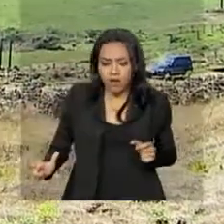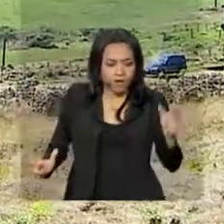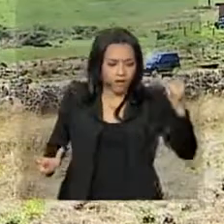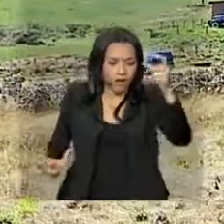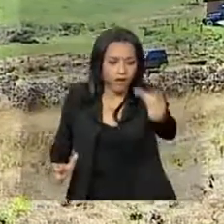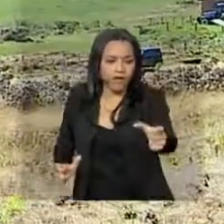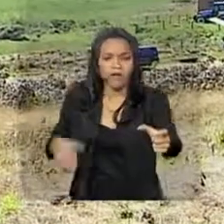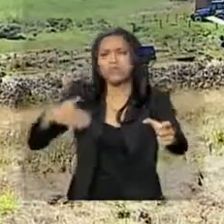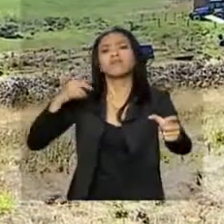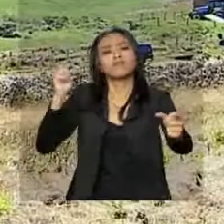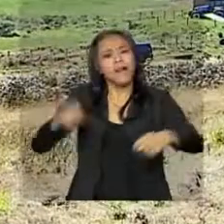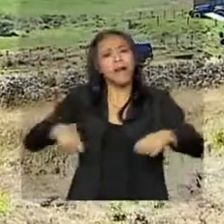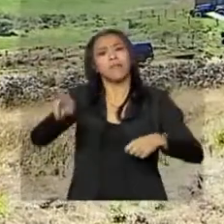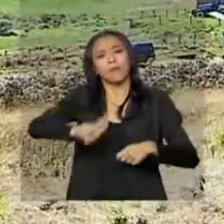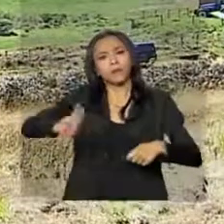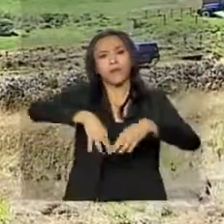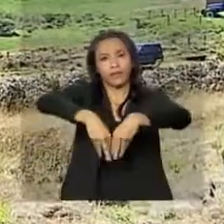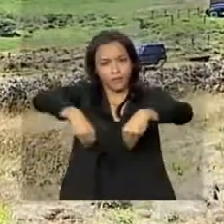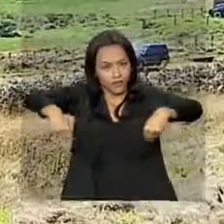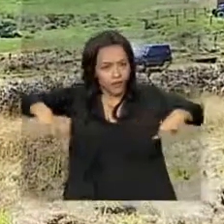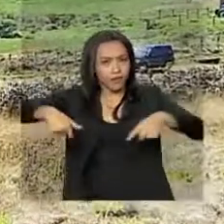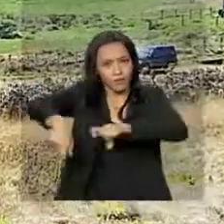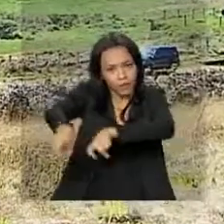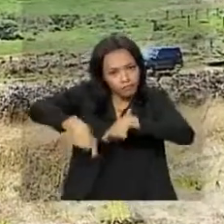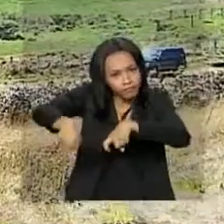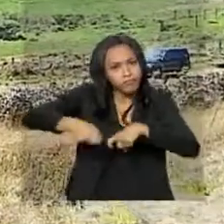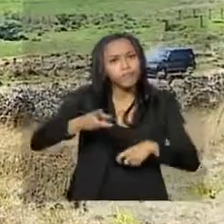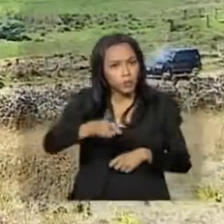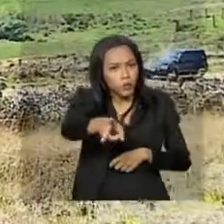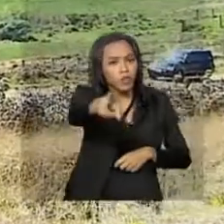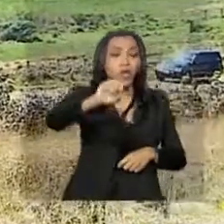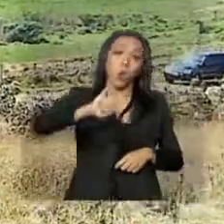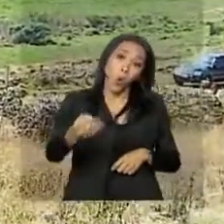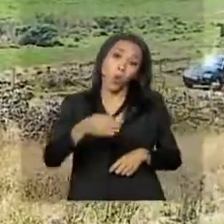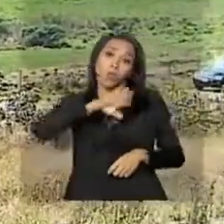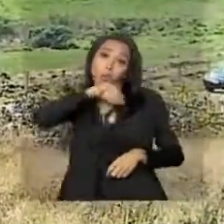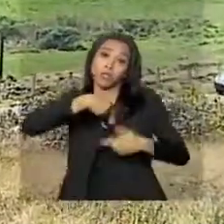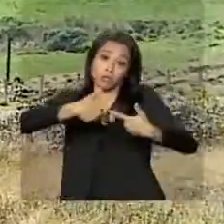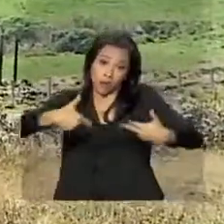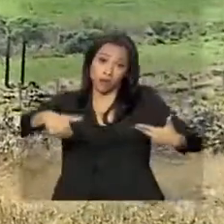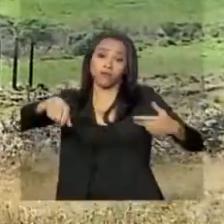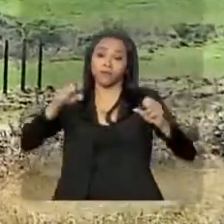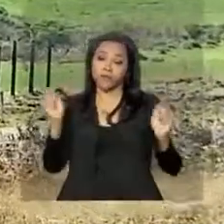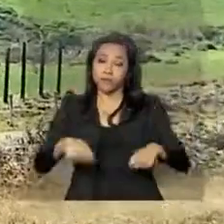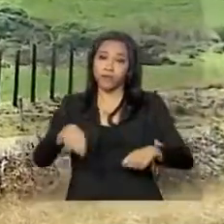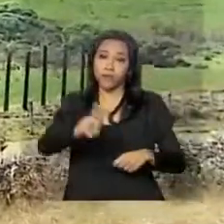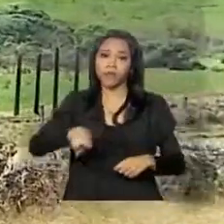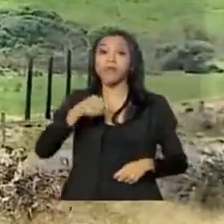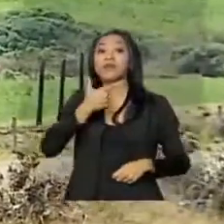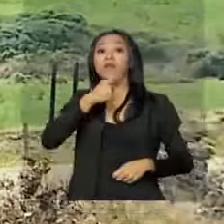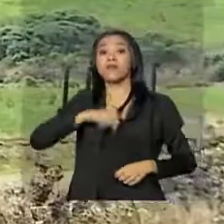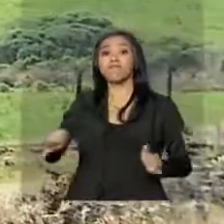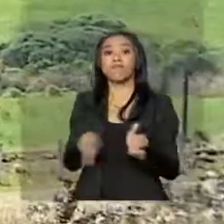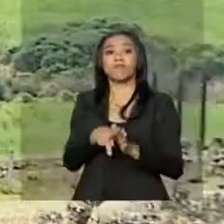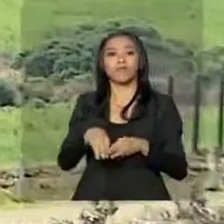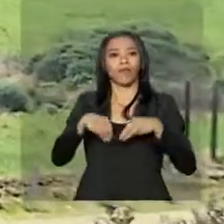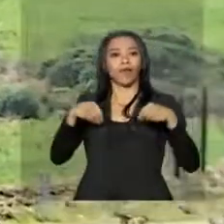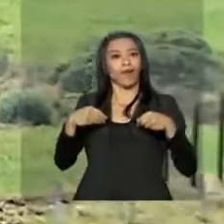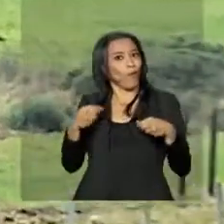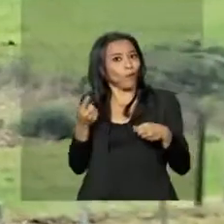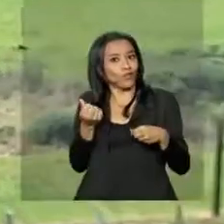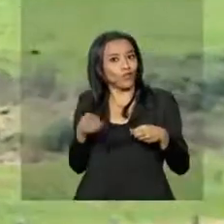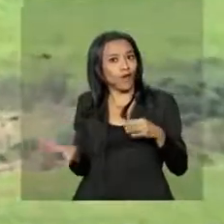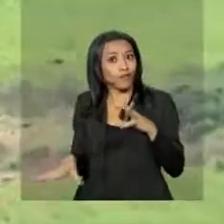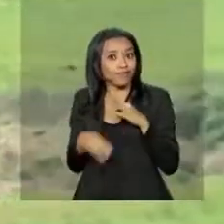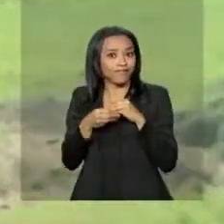continuar a ser usadas para atividades agrícolas ou pastagens, por exemplo. E os donos dos imóveis podem ter uma renda